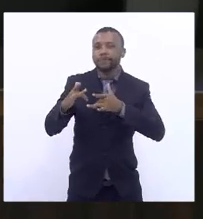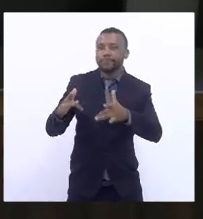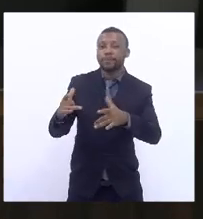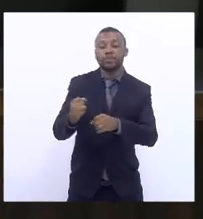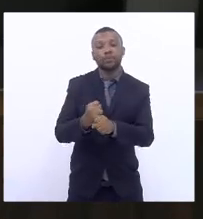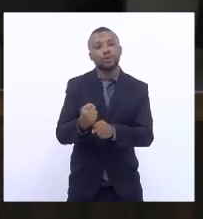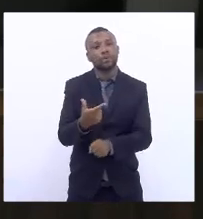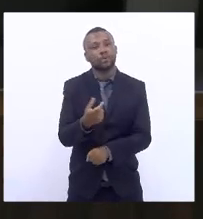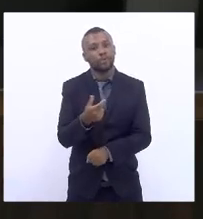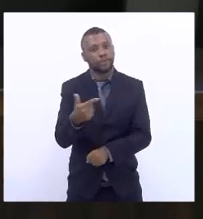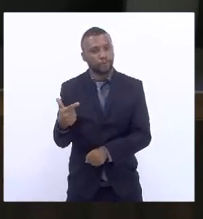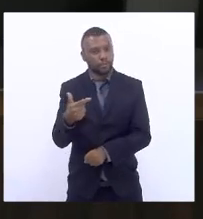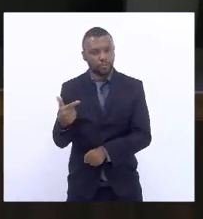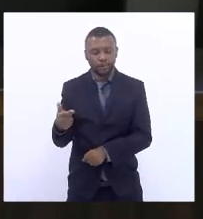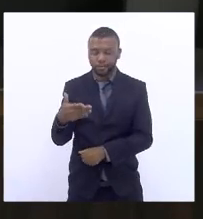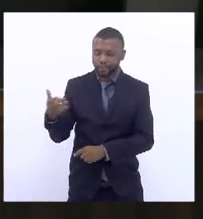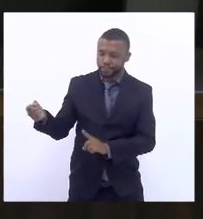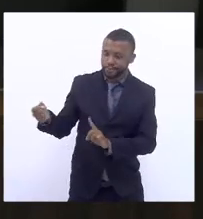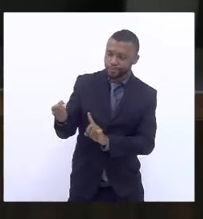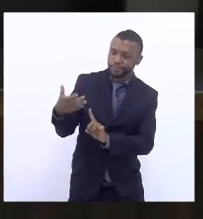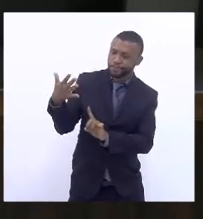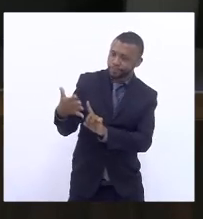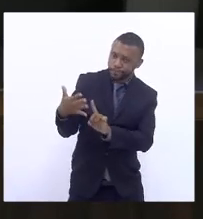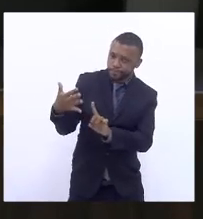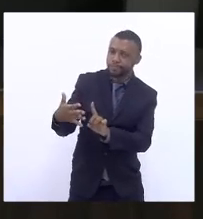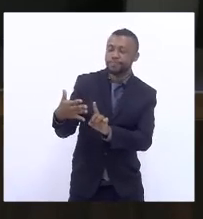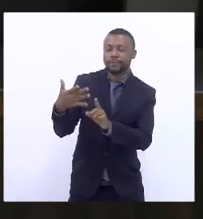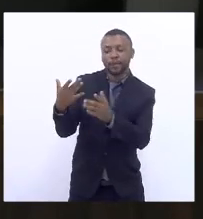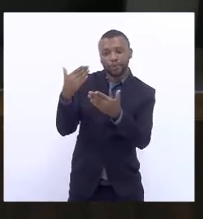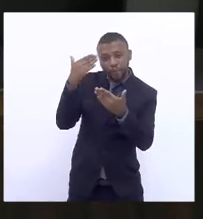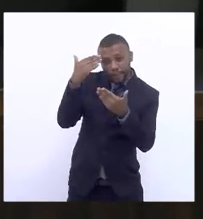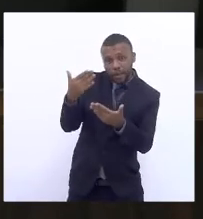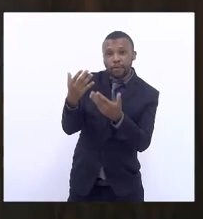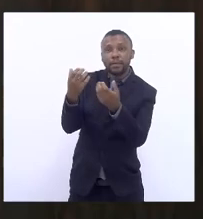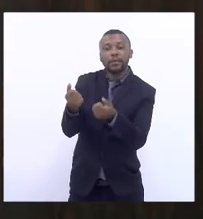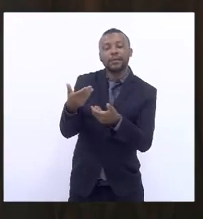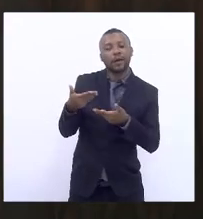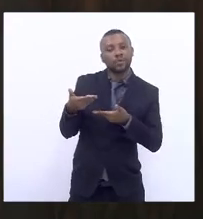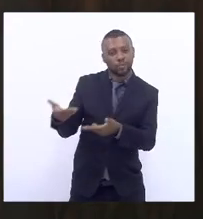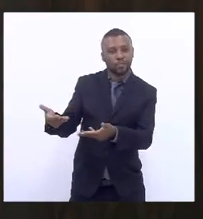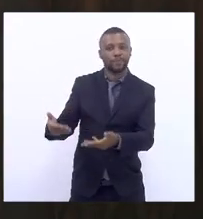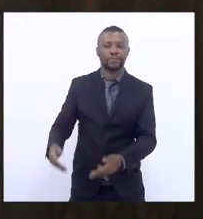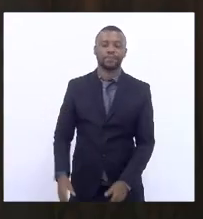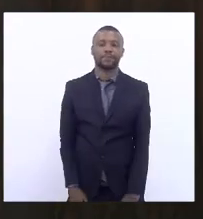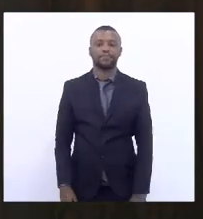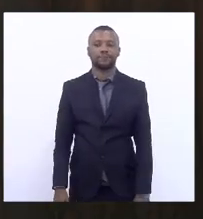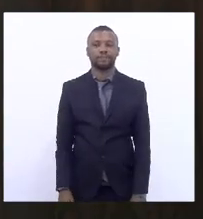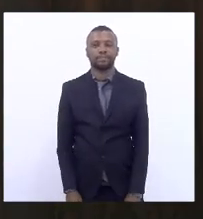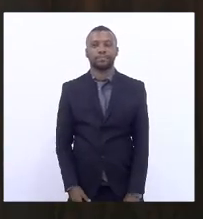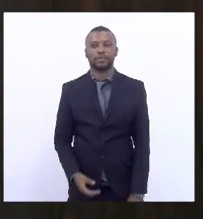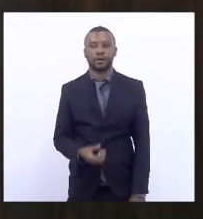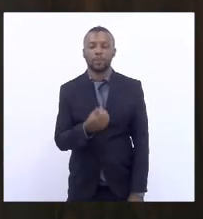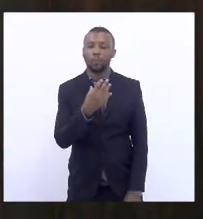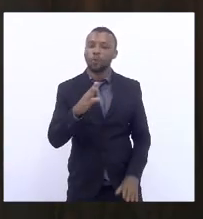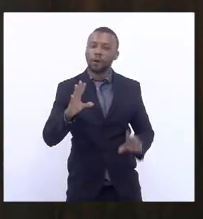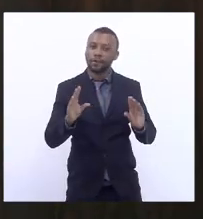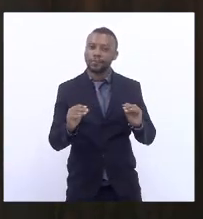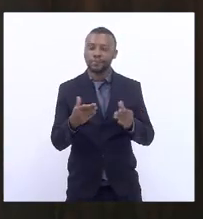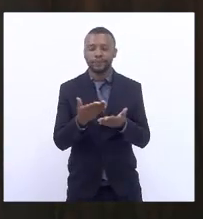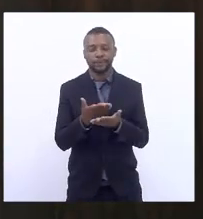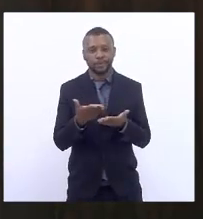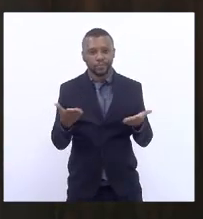2022. Patrícia, você tem a palavra. Muito obrigado por ter aceitado o nosso convite. Boa noite a todos,